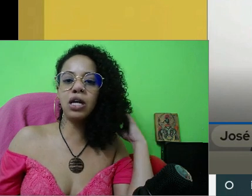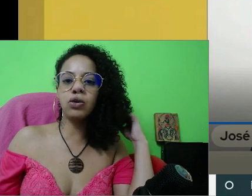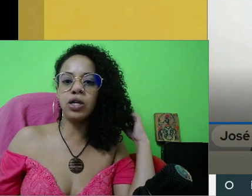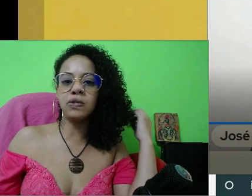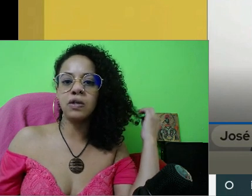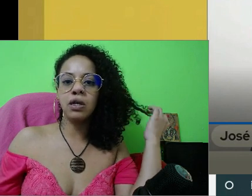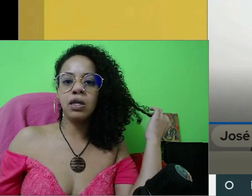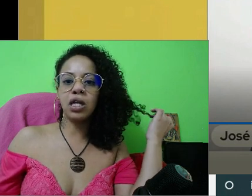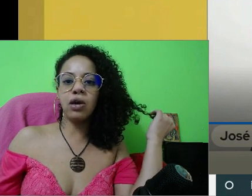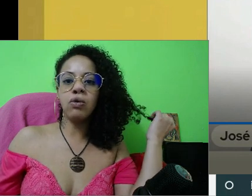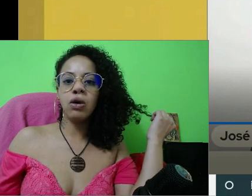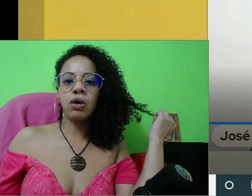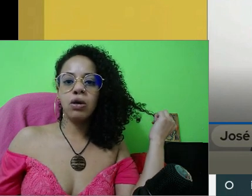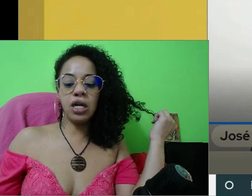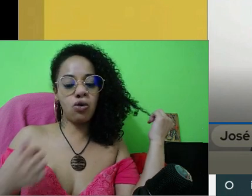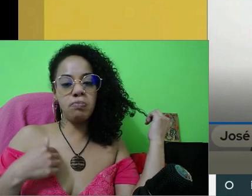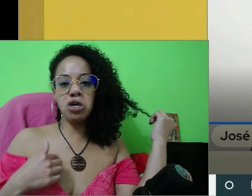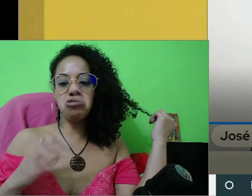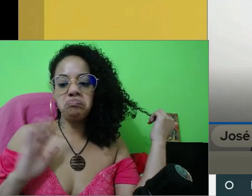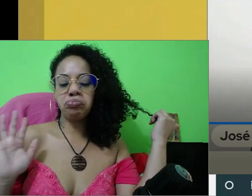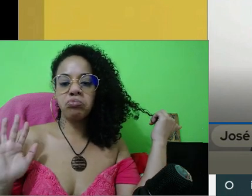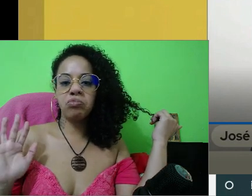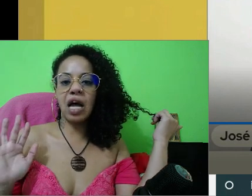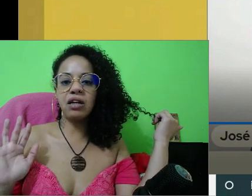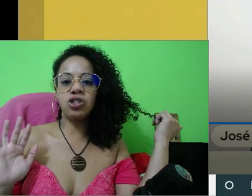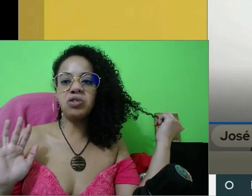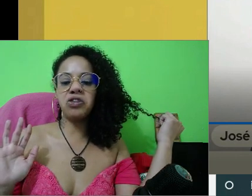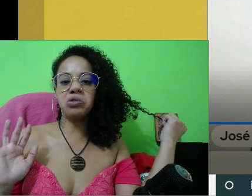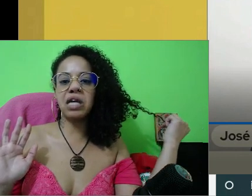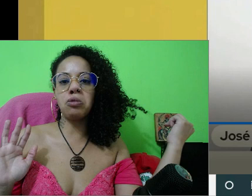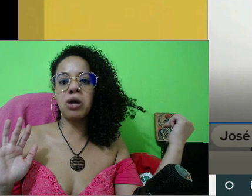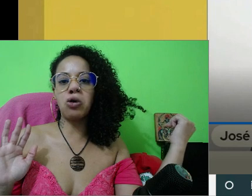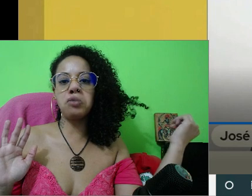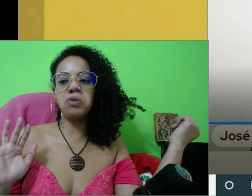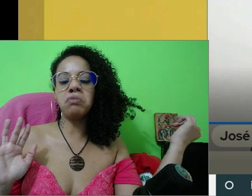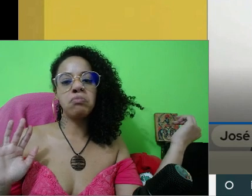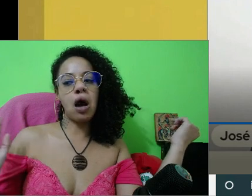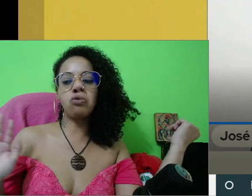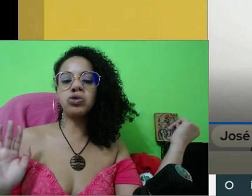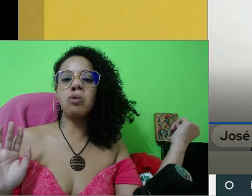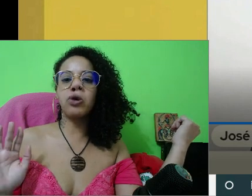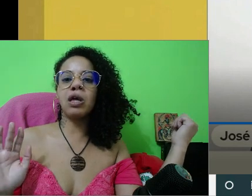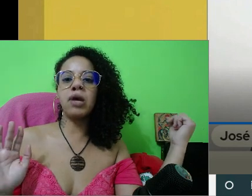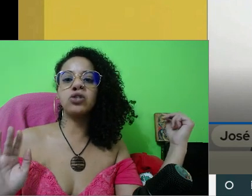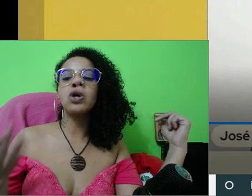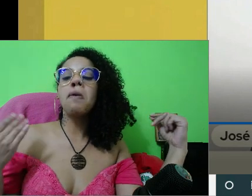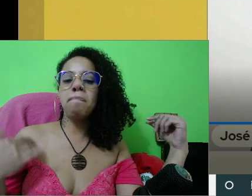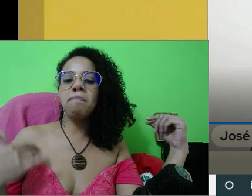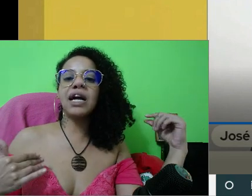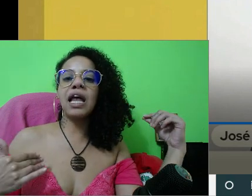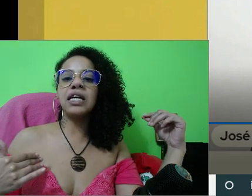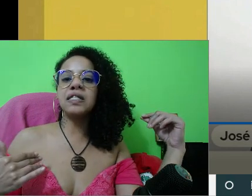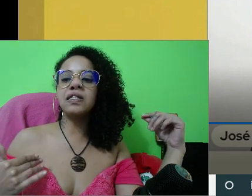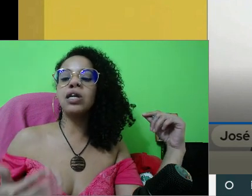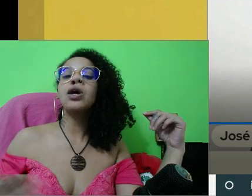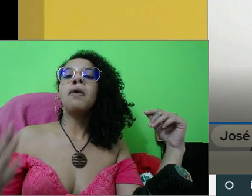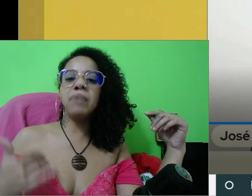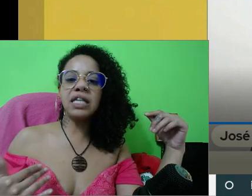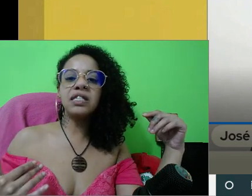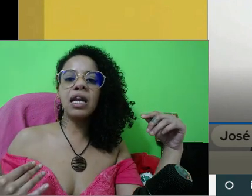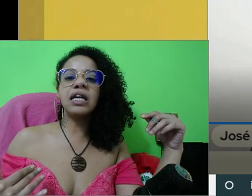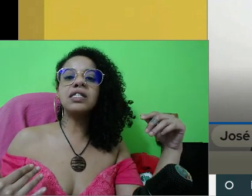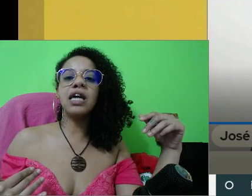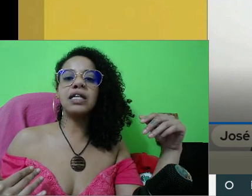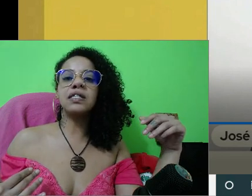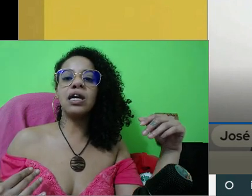vocês moderadores entendeu e comigo nada disso foi usado para coibir alguns comportamentos me calei